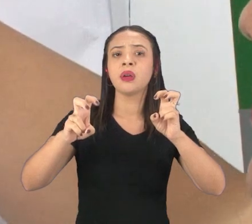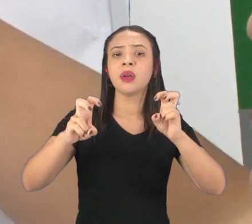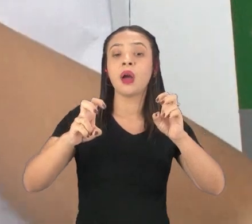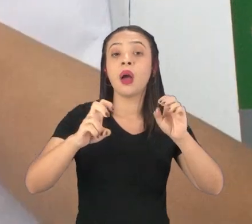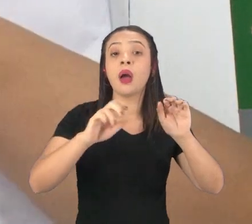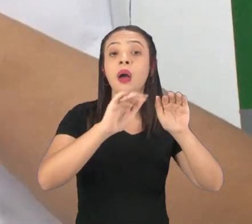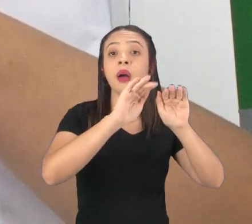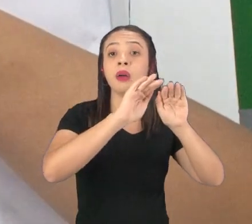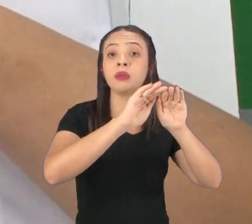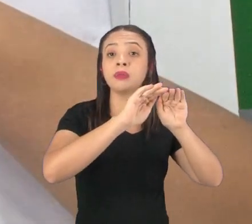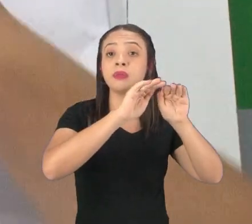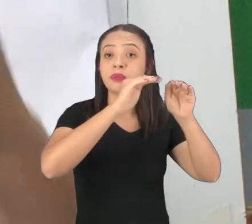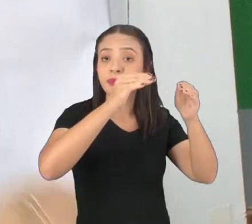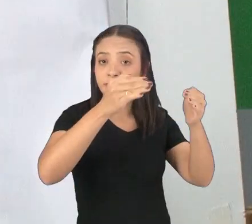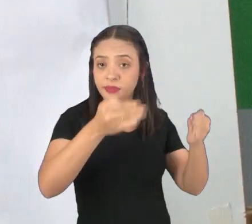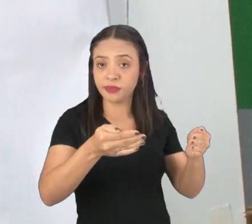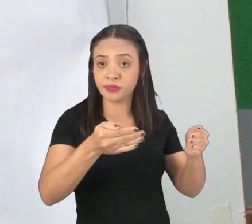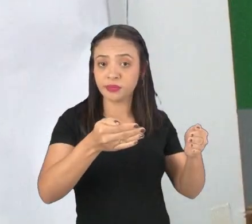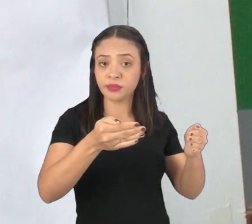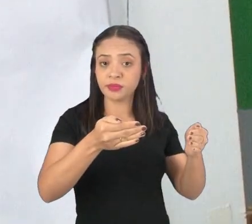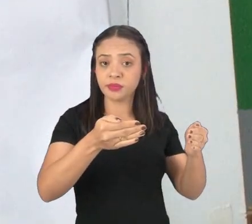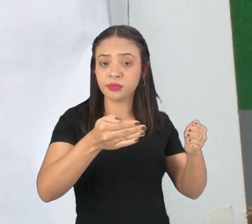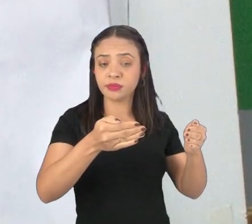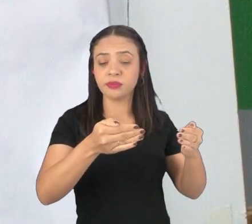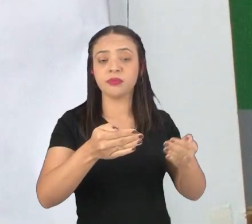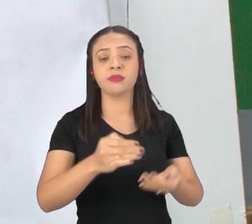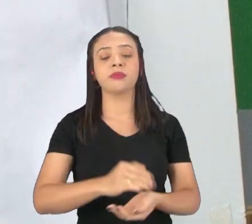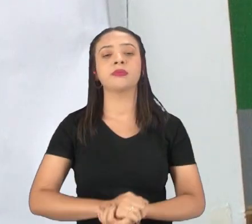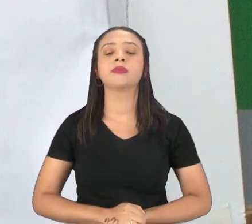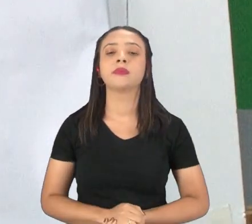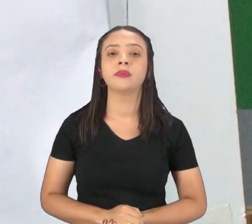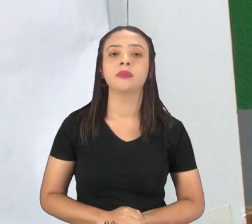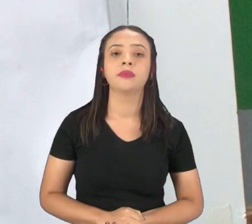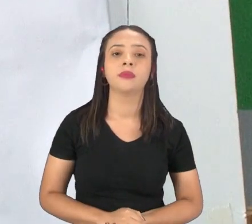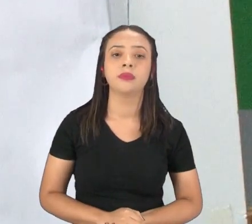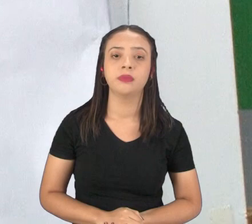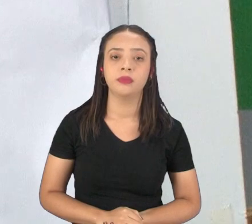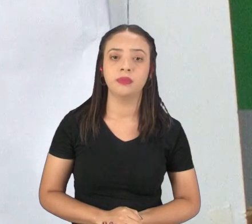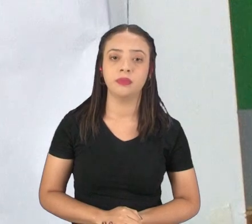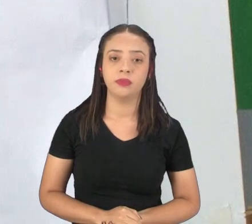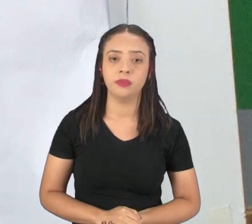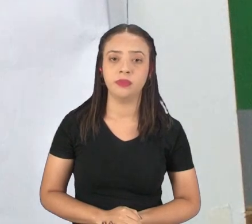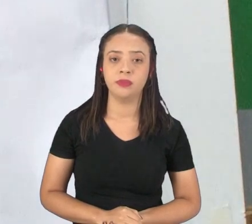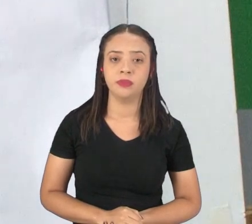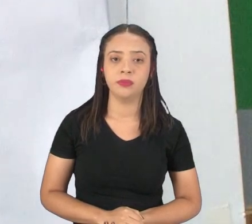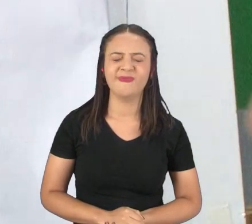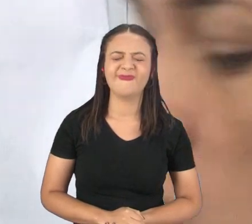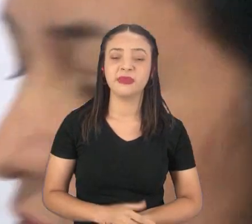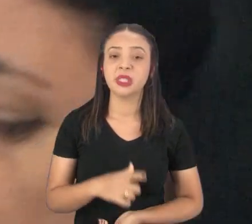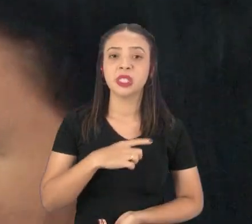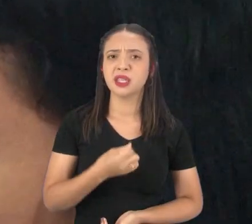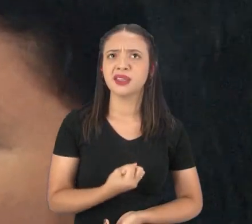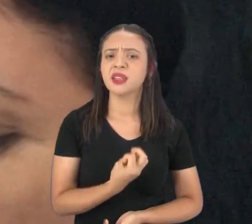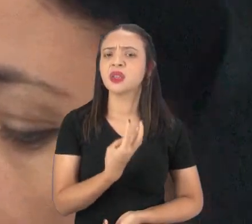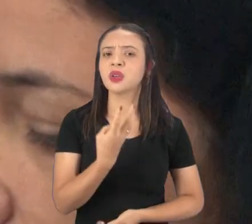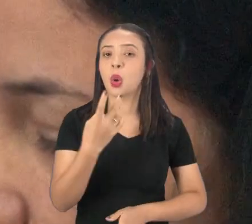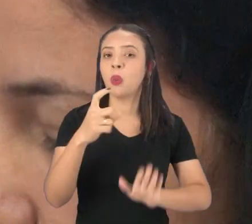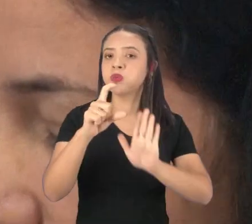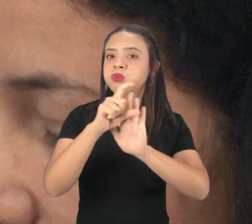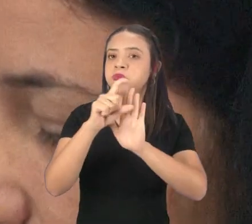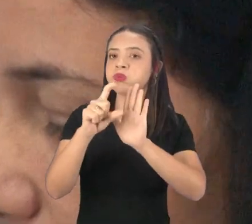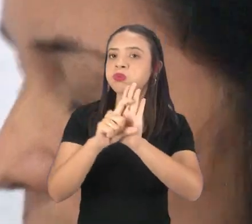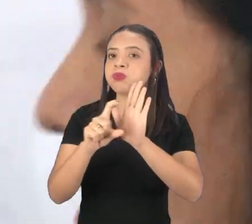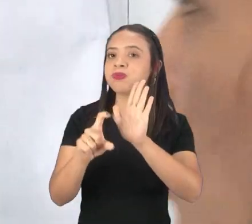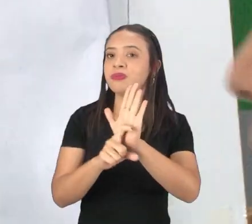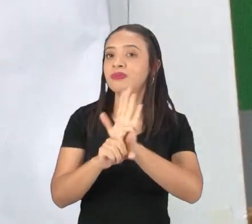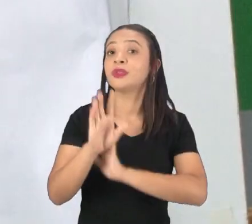mesmo. Só caverna, tá? Esse é o título do nosso texto, ok? Possui quantas estrofes? Lembra? Nós acabamos